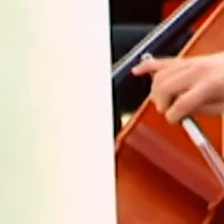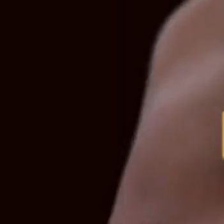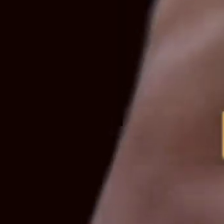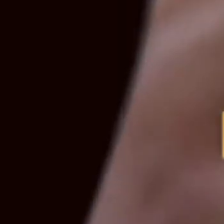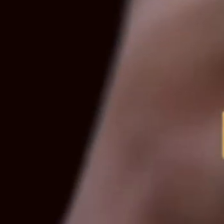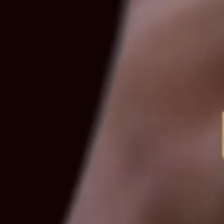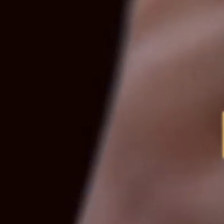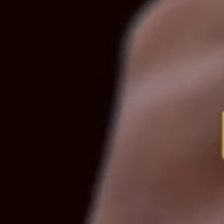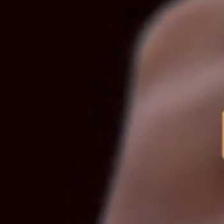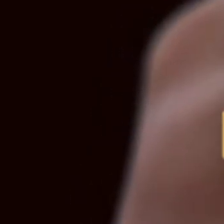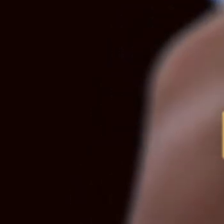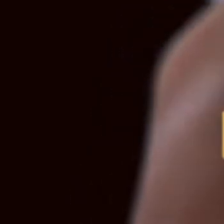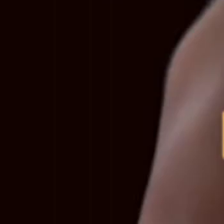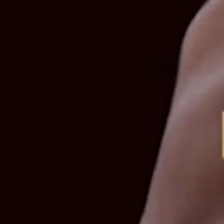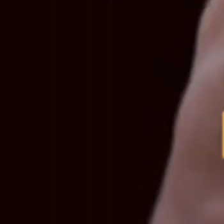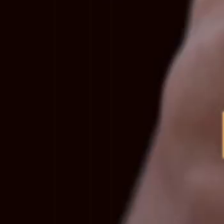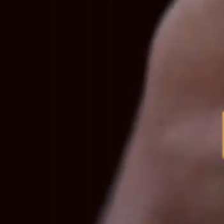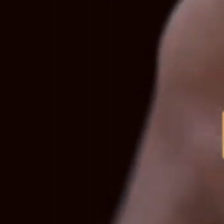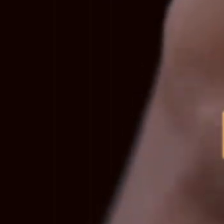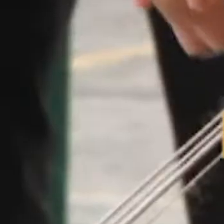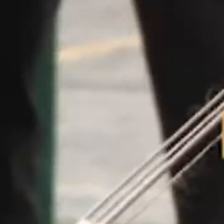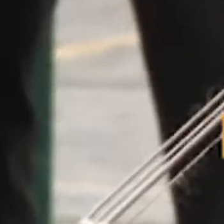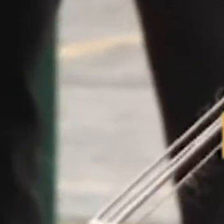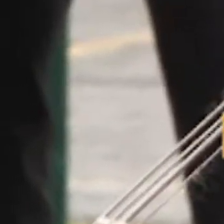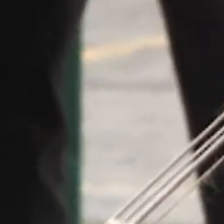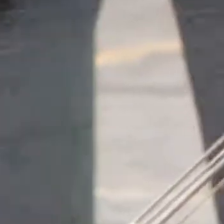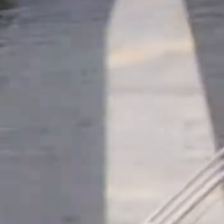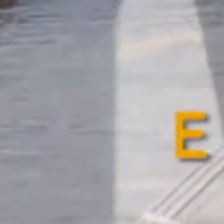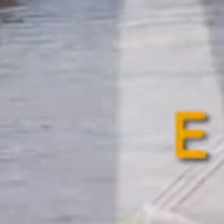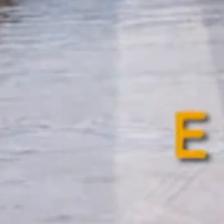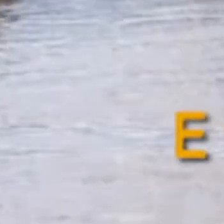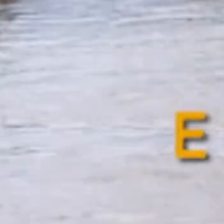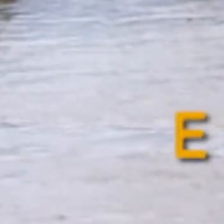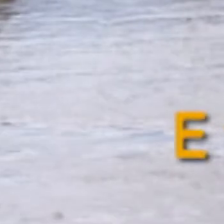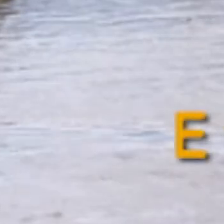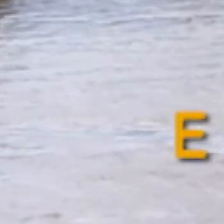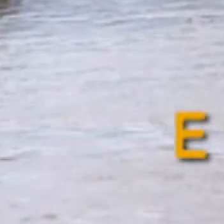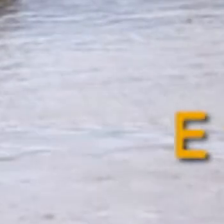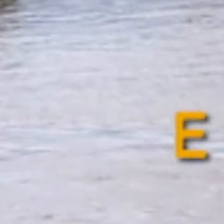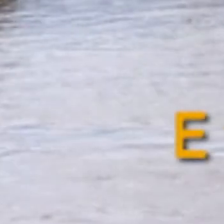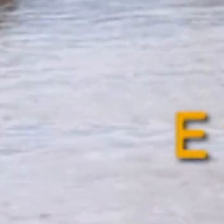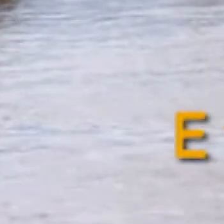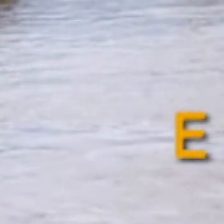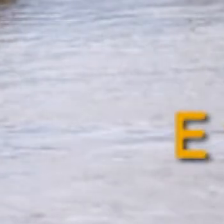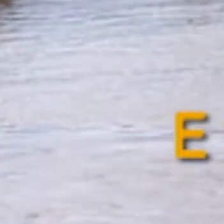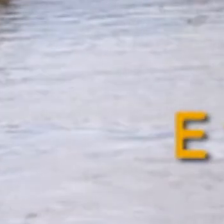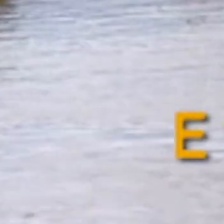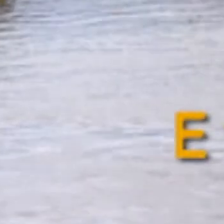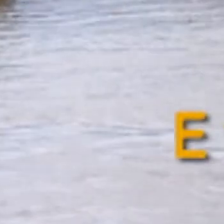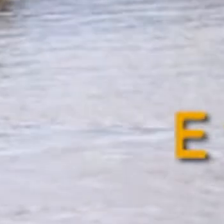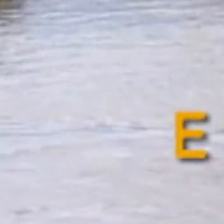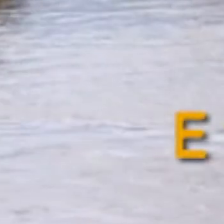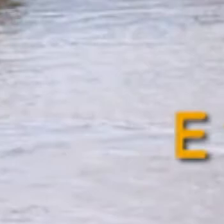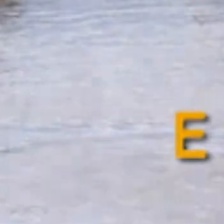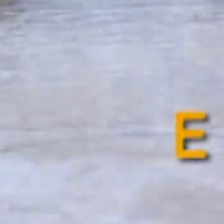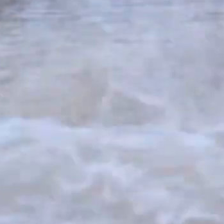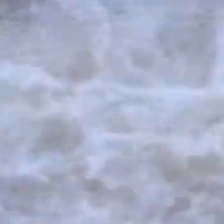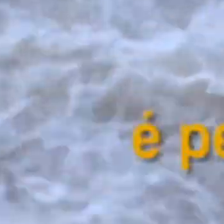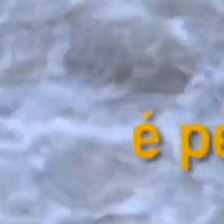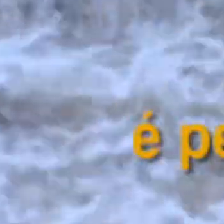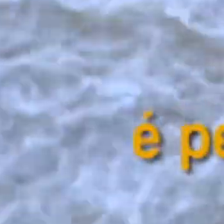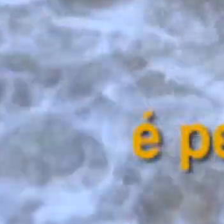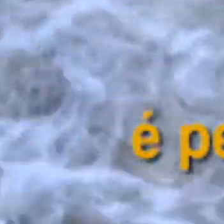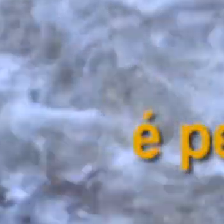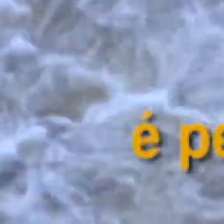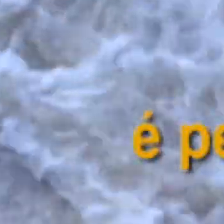esta é a rainha, todos encanta. Teu rio Paraíba ao caminho,